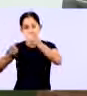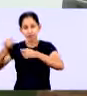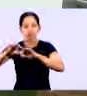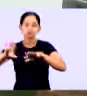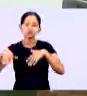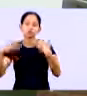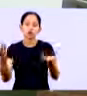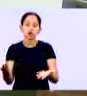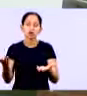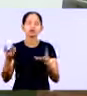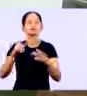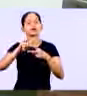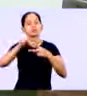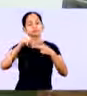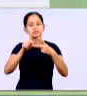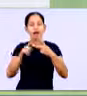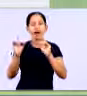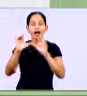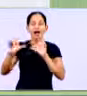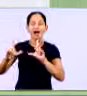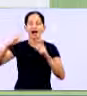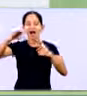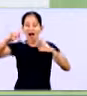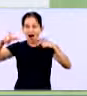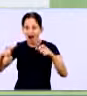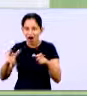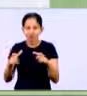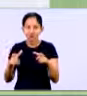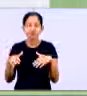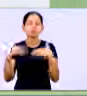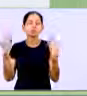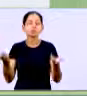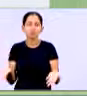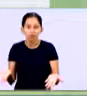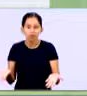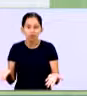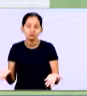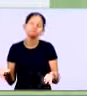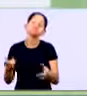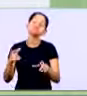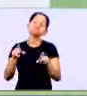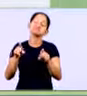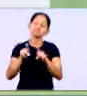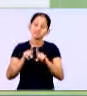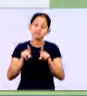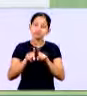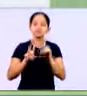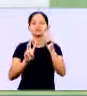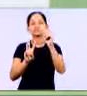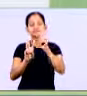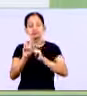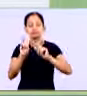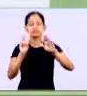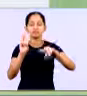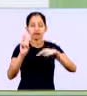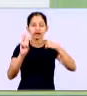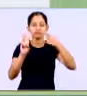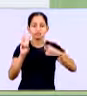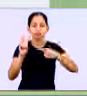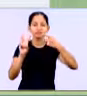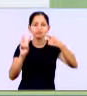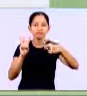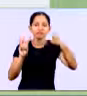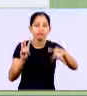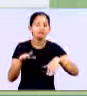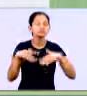acréscimo e subtração. Exatamente. Eu tenho acréscimos e subtrações e assim vou seguindo passo para o trimestre seguinte e vou seguindo, vou dando continuidade.